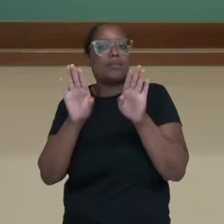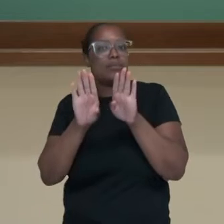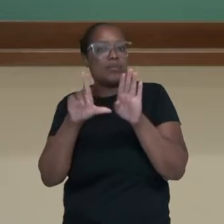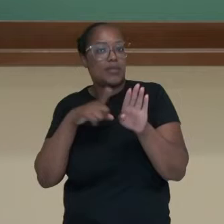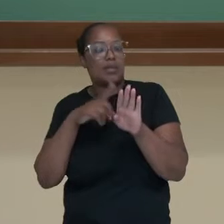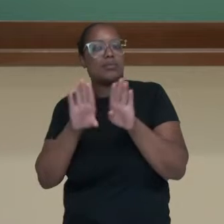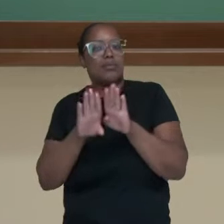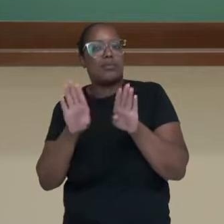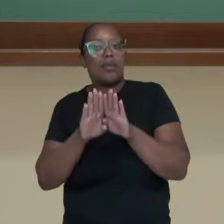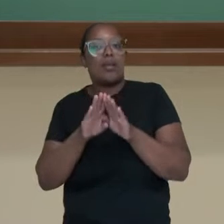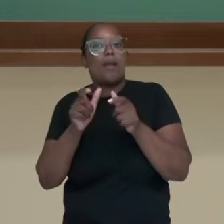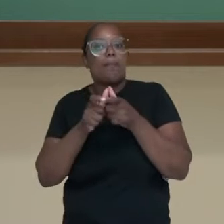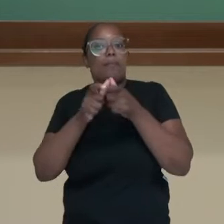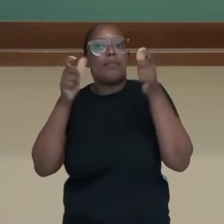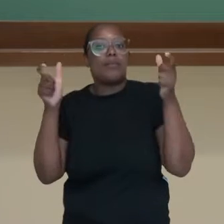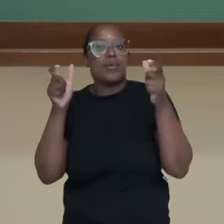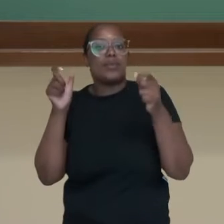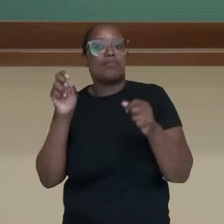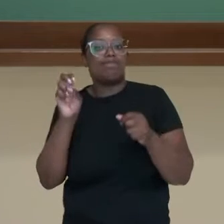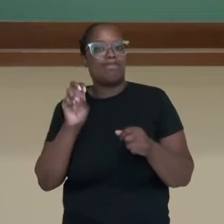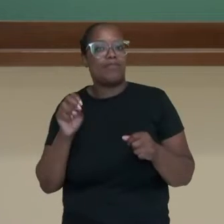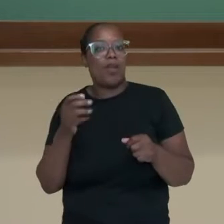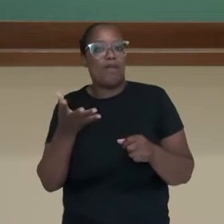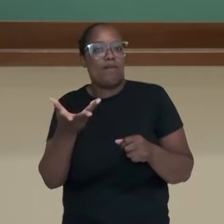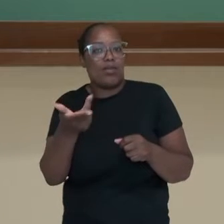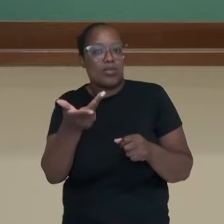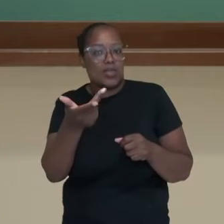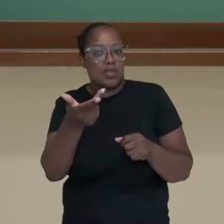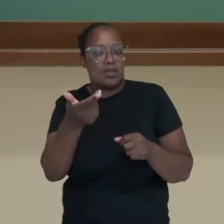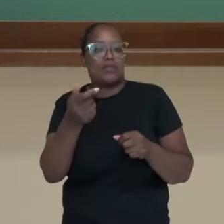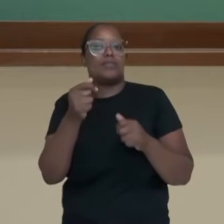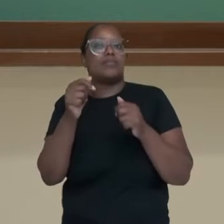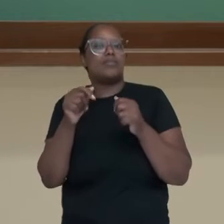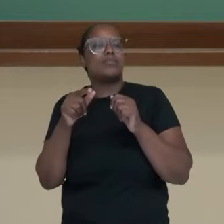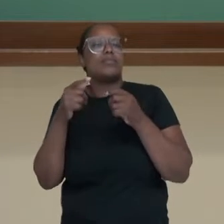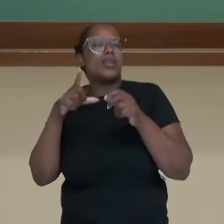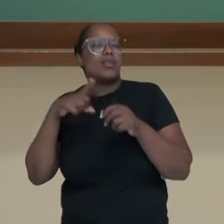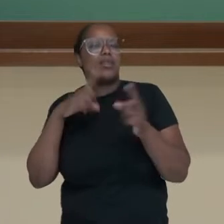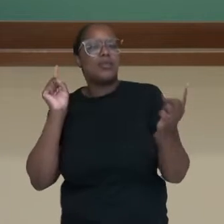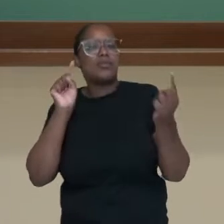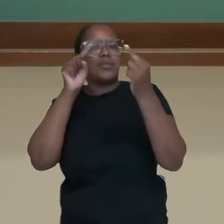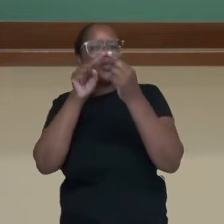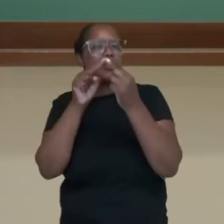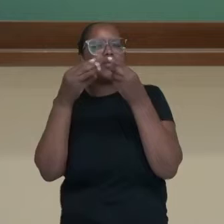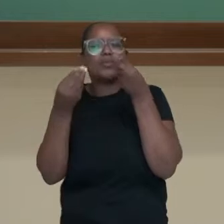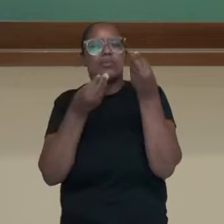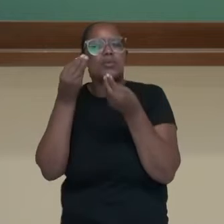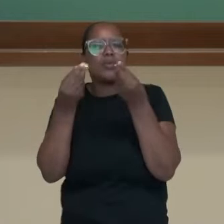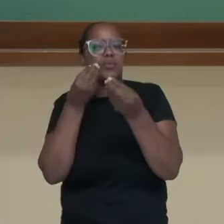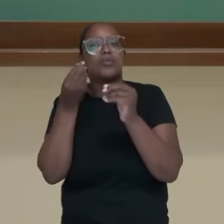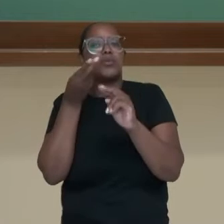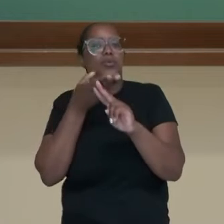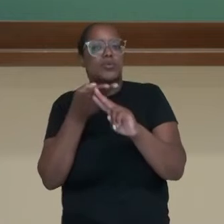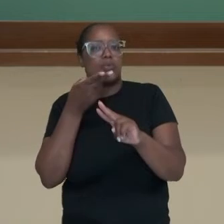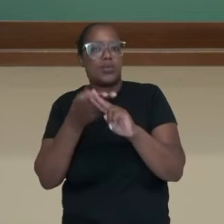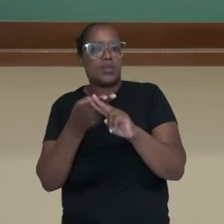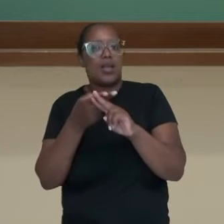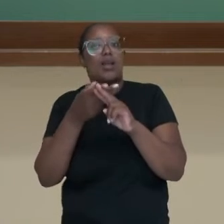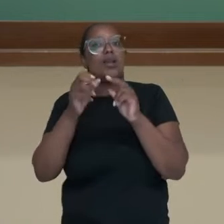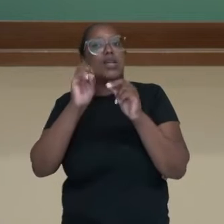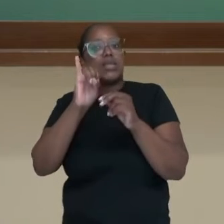velocidade. Então, existe um objetivo, né, para se utilizar na raquete aquela borracha, tanto a